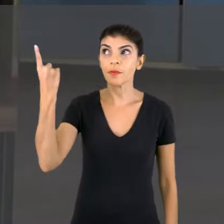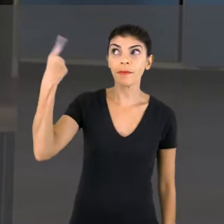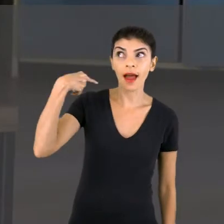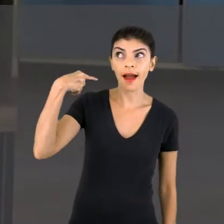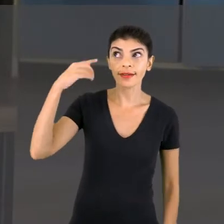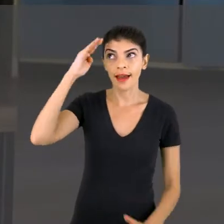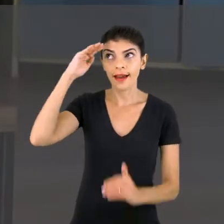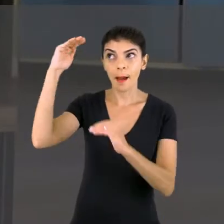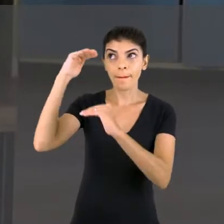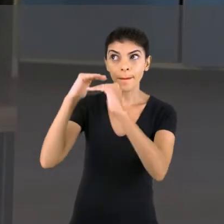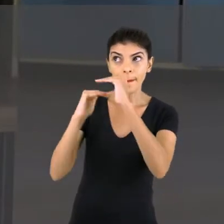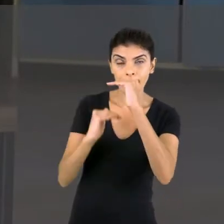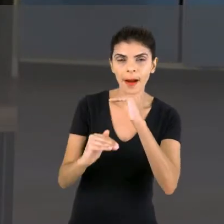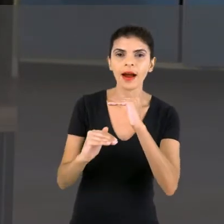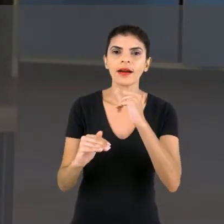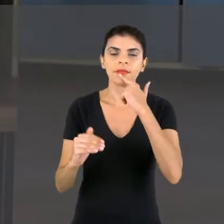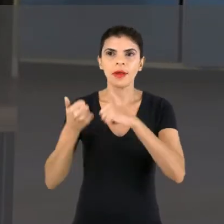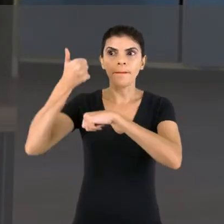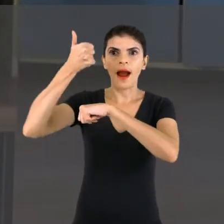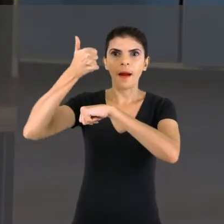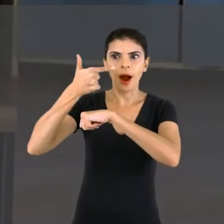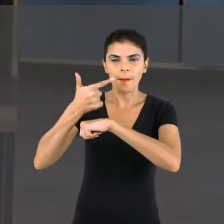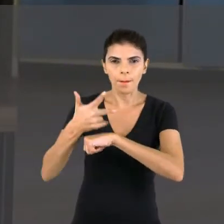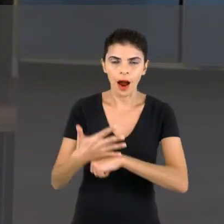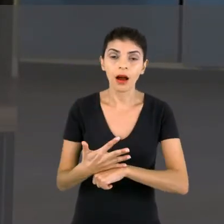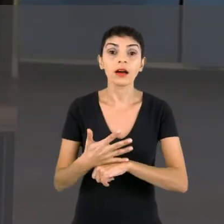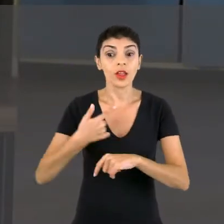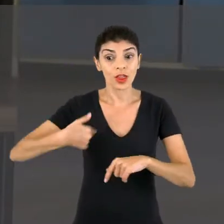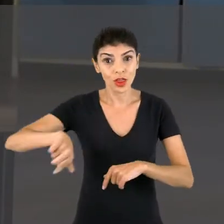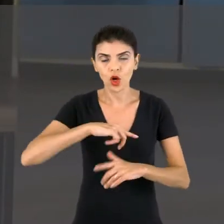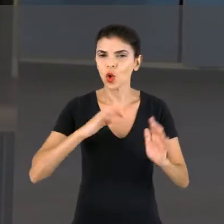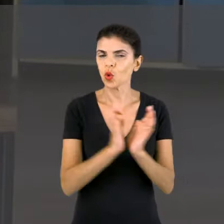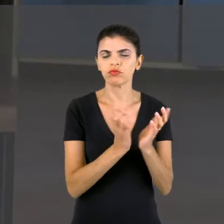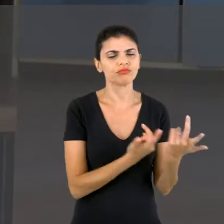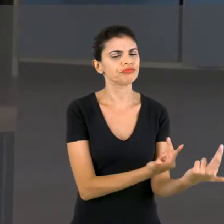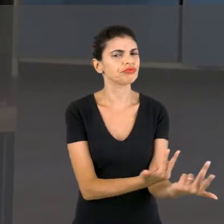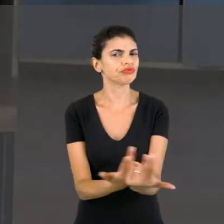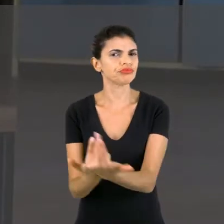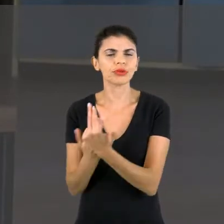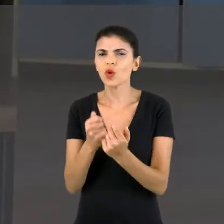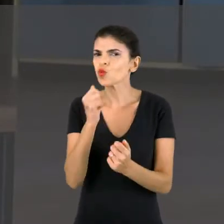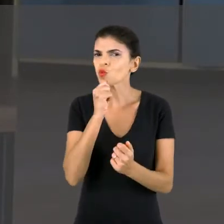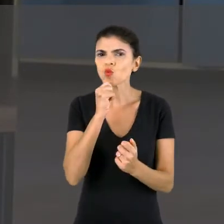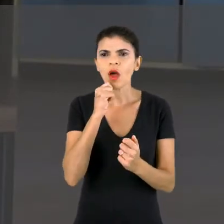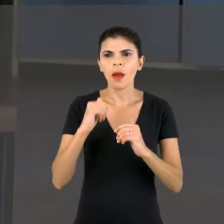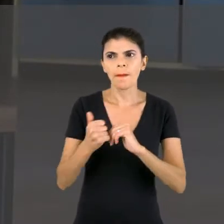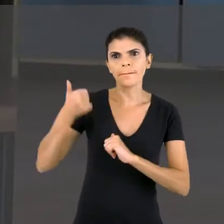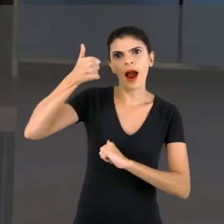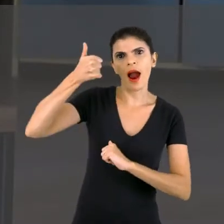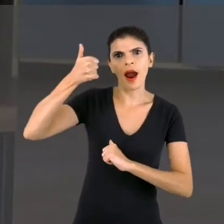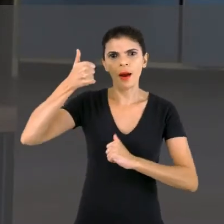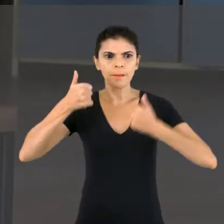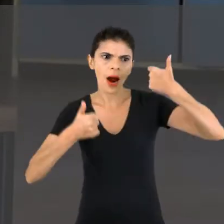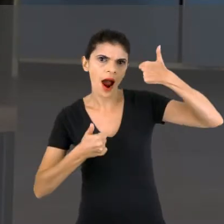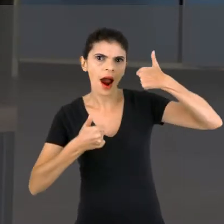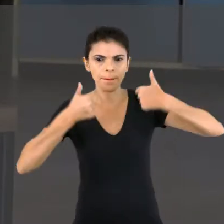sim, né, que tudo bem, que é uma possibilidade, aí sim. Mas no nosso caso, como é uma gestão horizontal, é